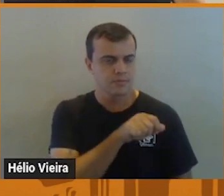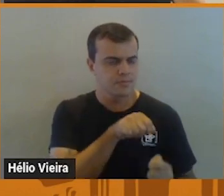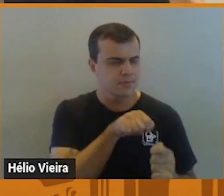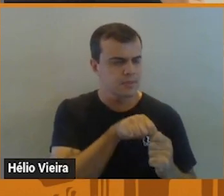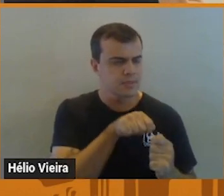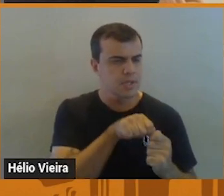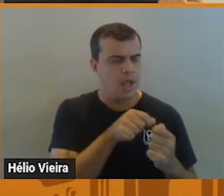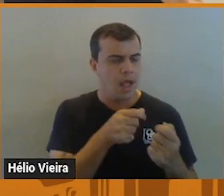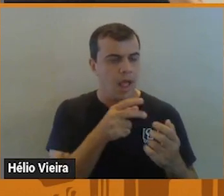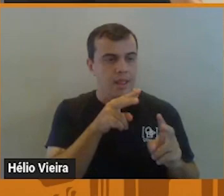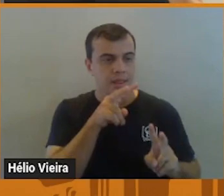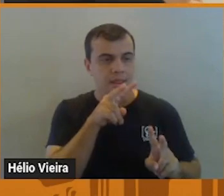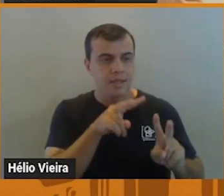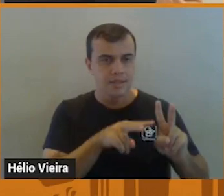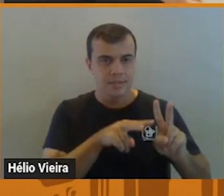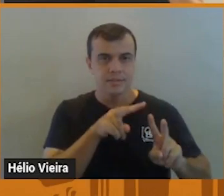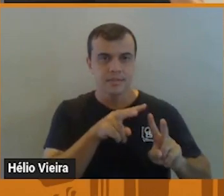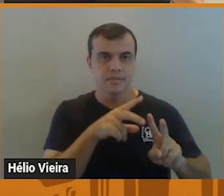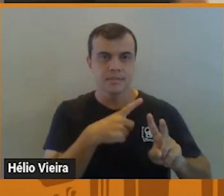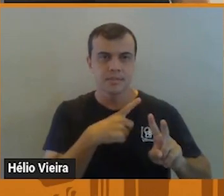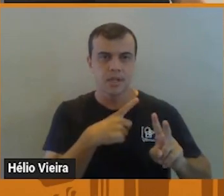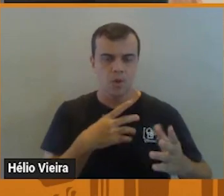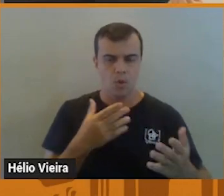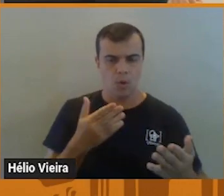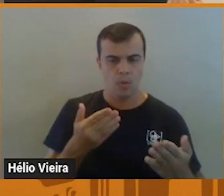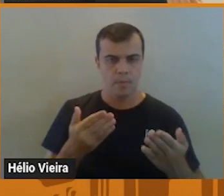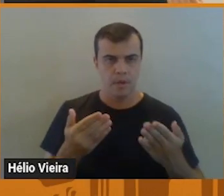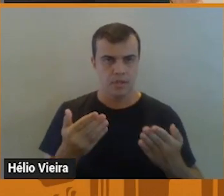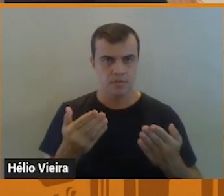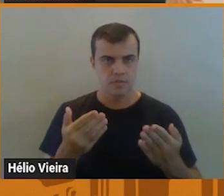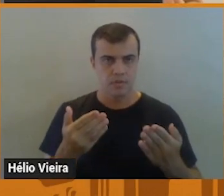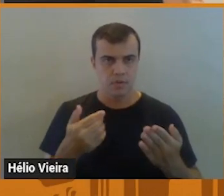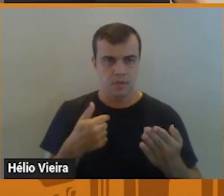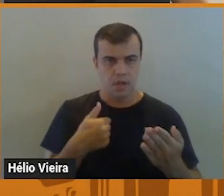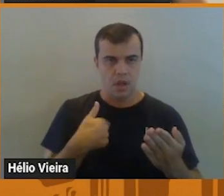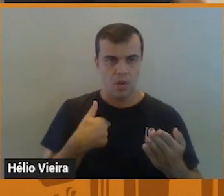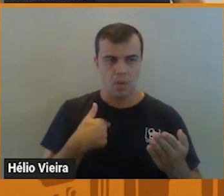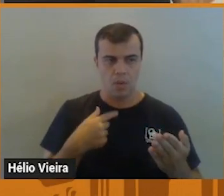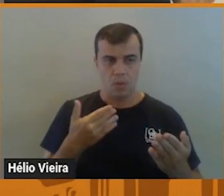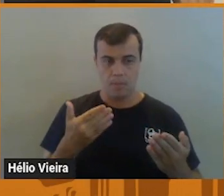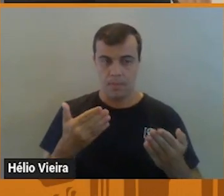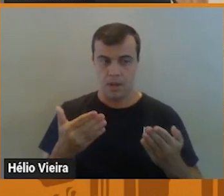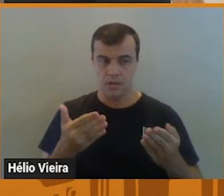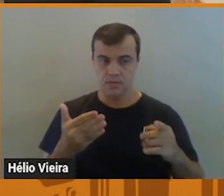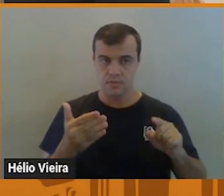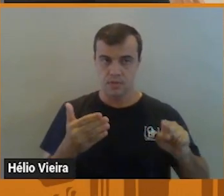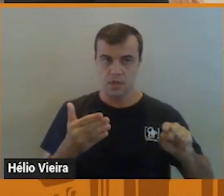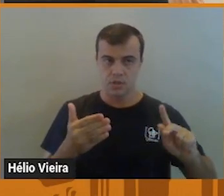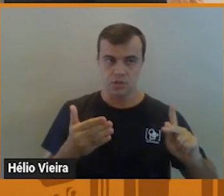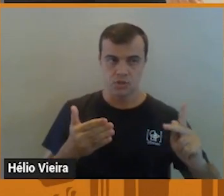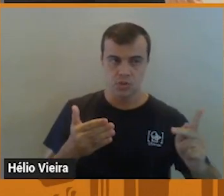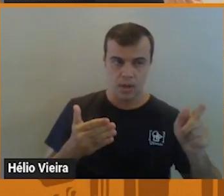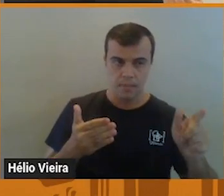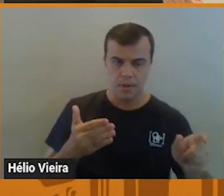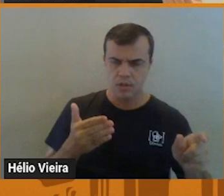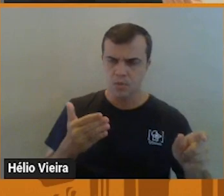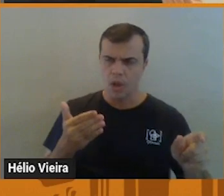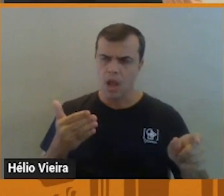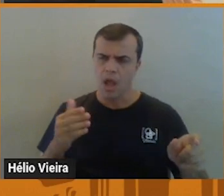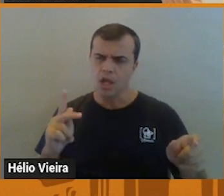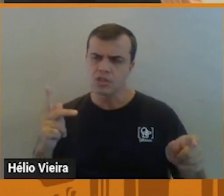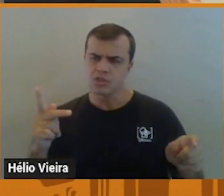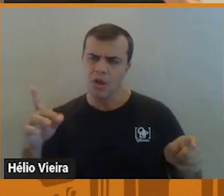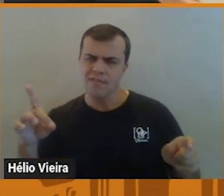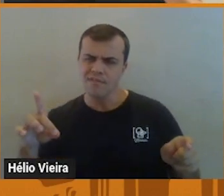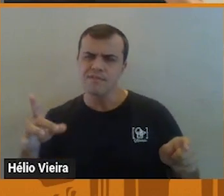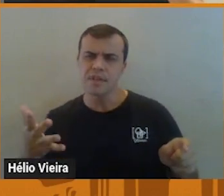uma análise comparativa entre o que eles escutaram dos antigos e o que está